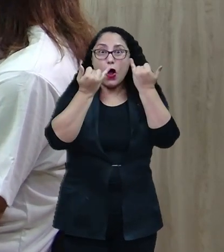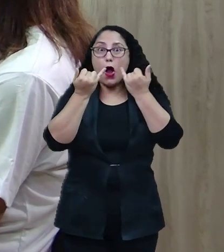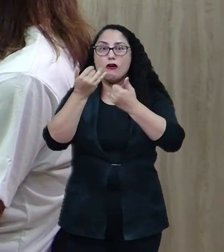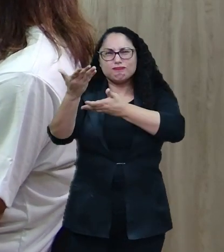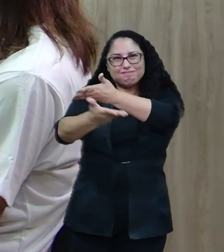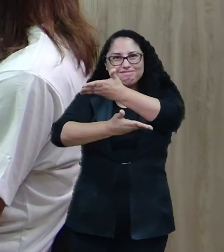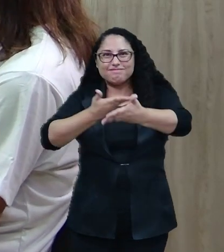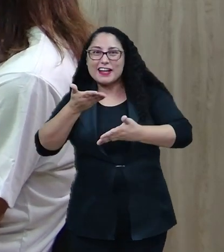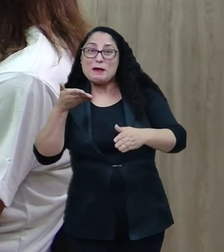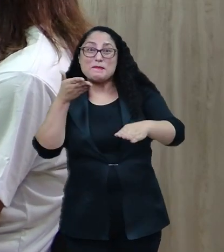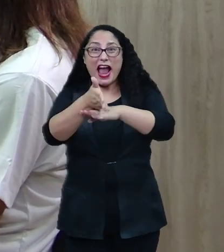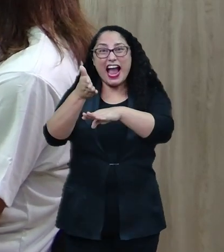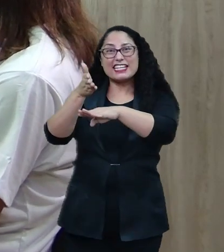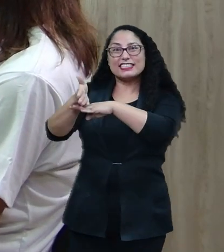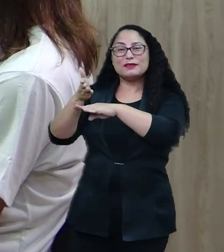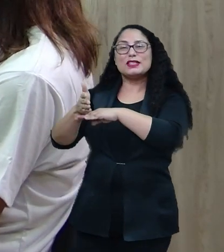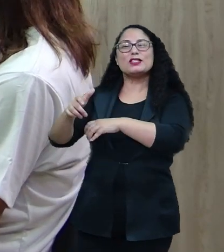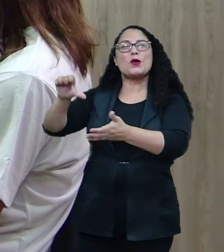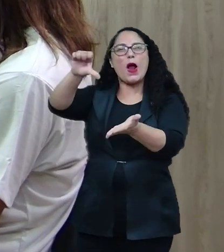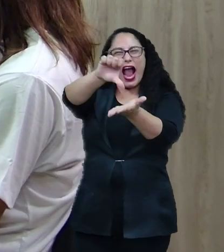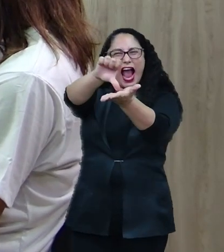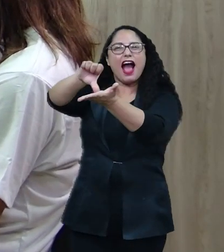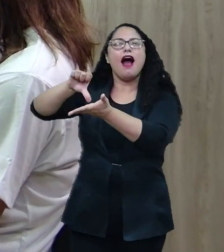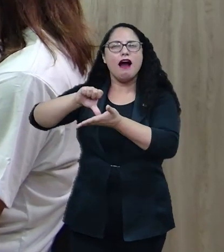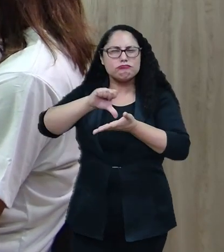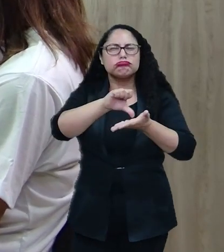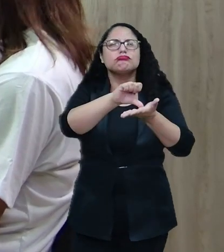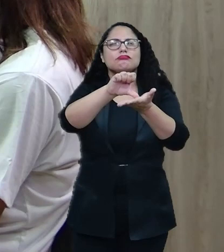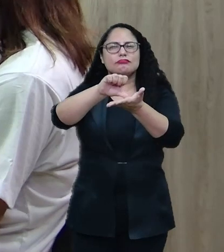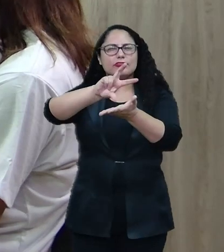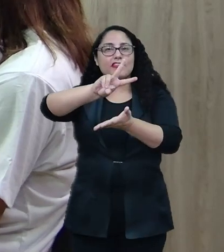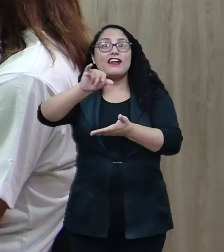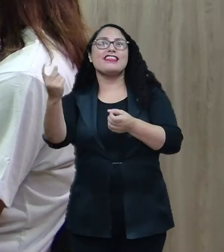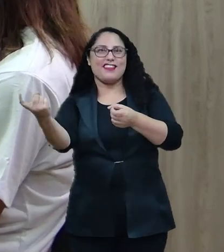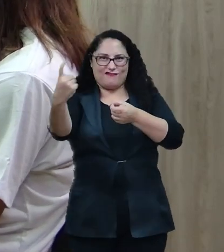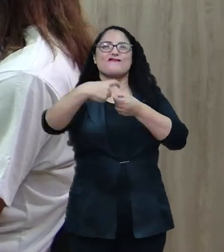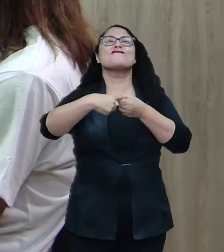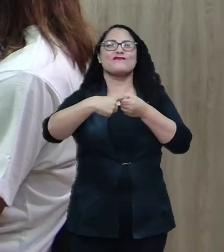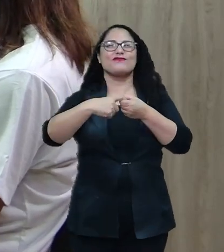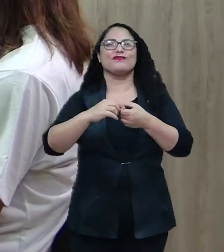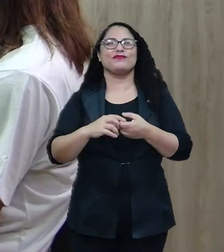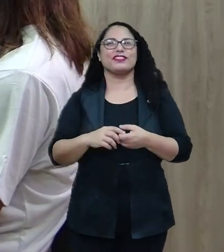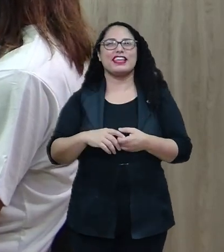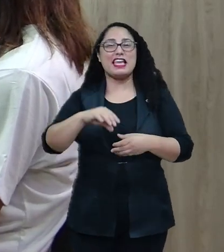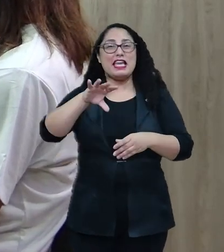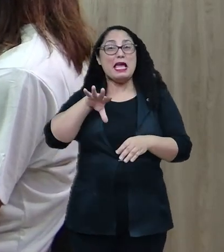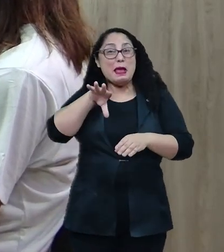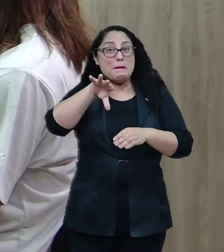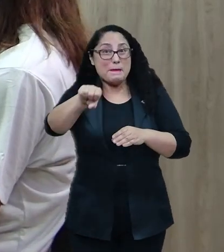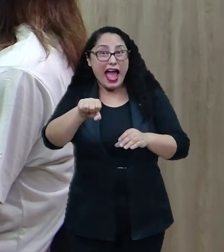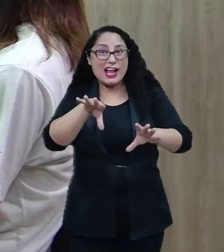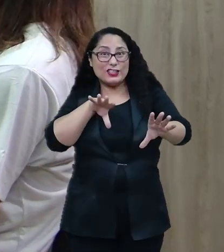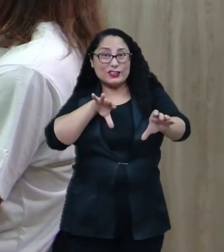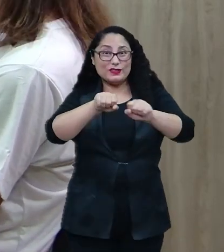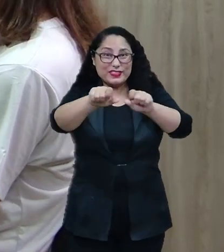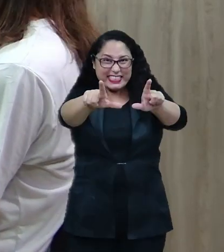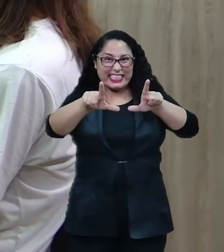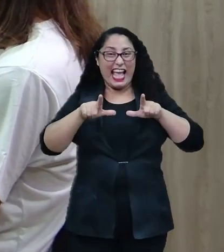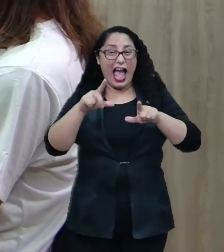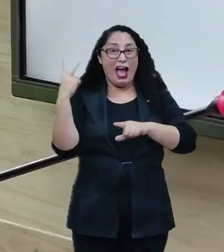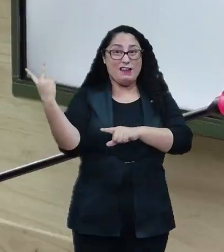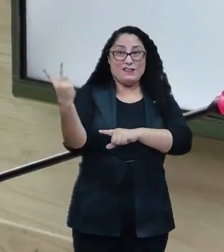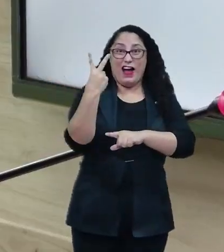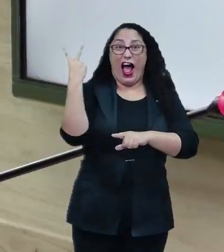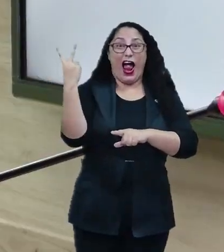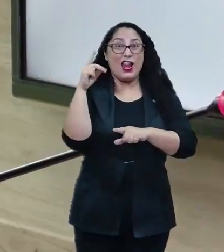se envolve, participa do teu campus aí que vai ter retorno. É isso. E peguem os certificados, porque eles são valiosos na hora